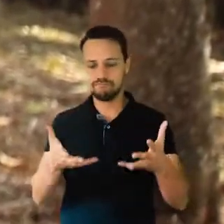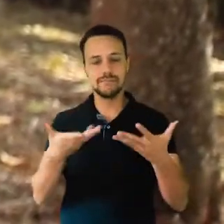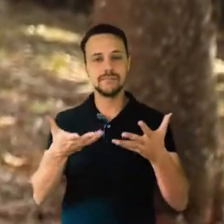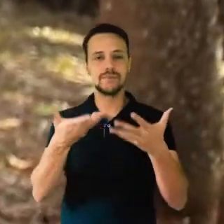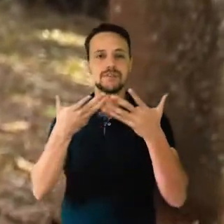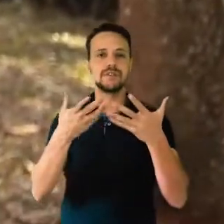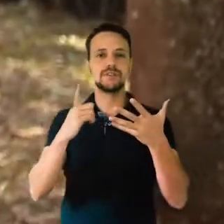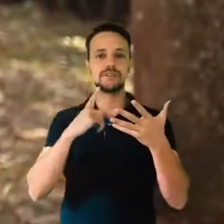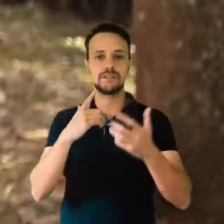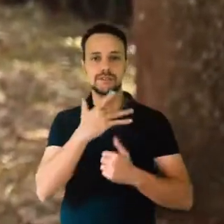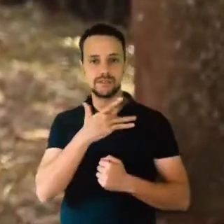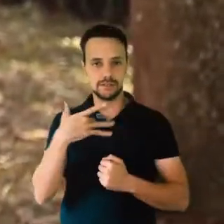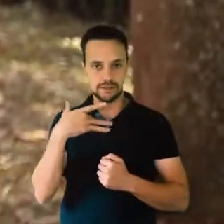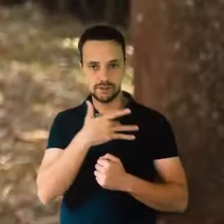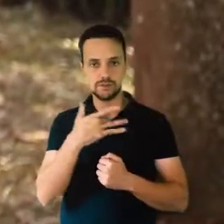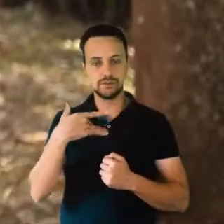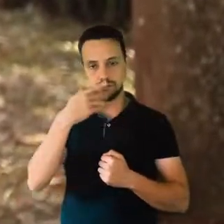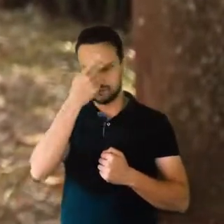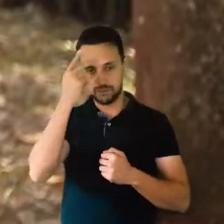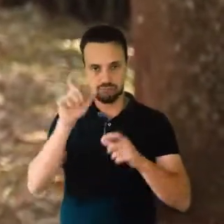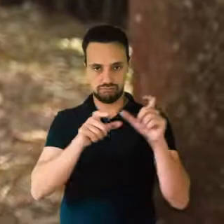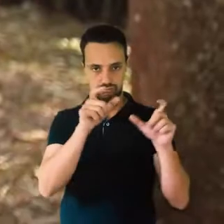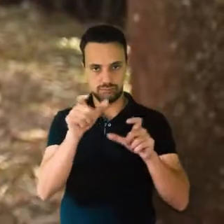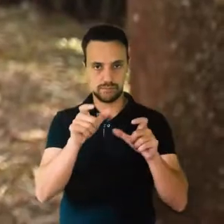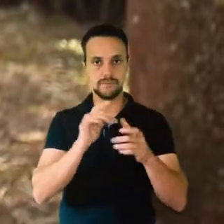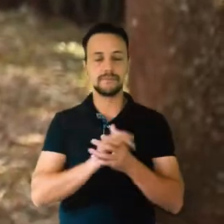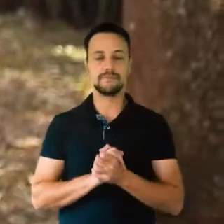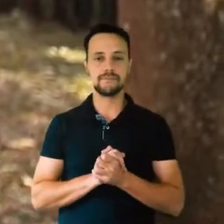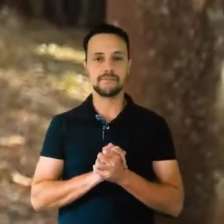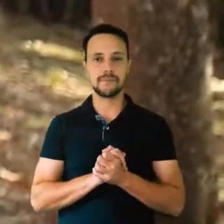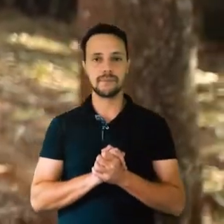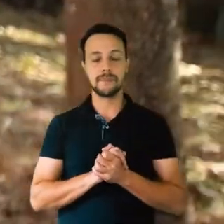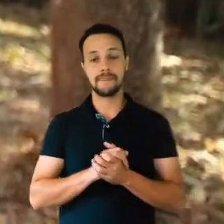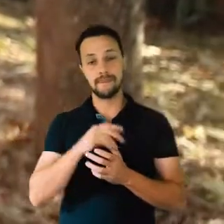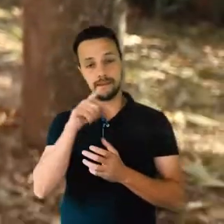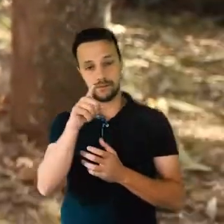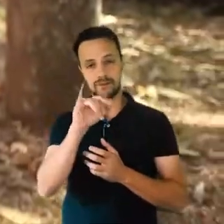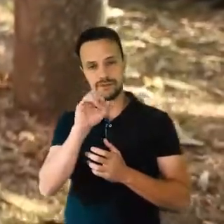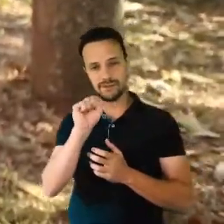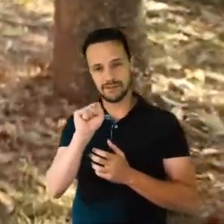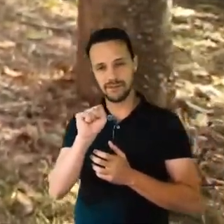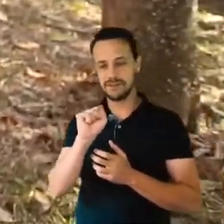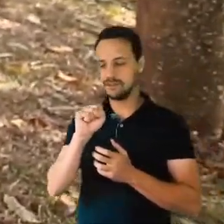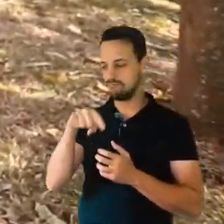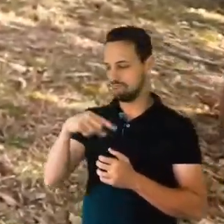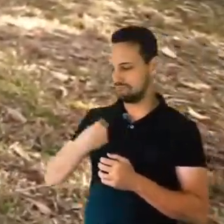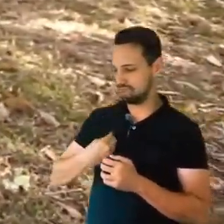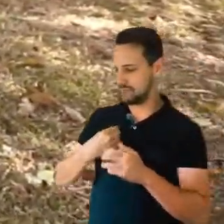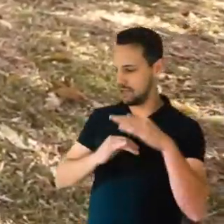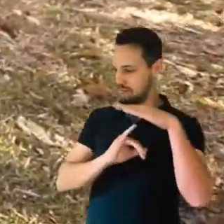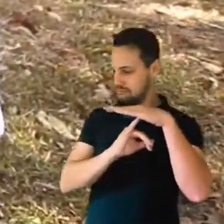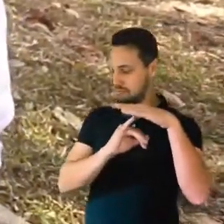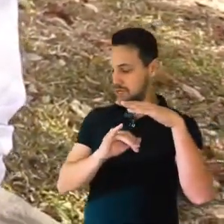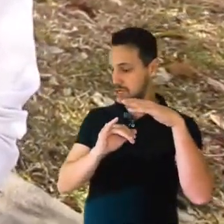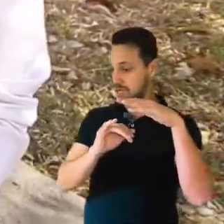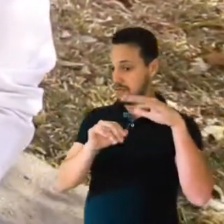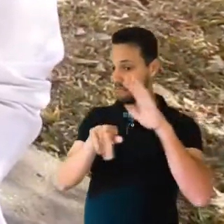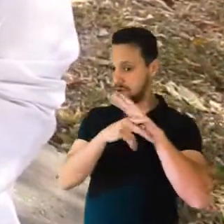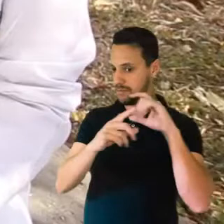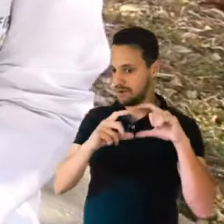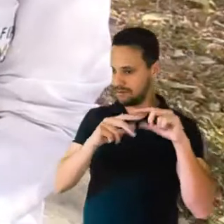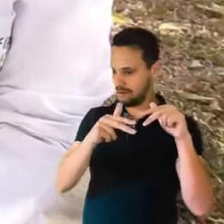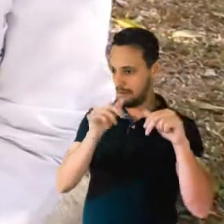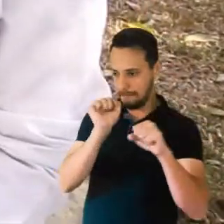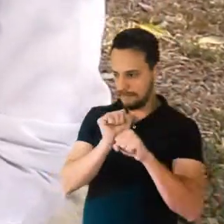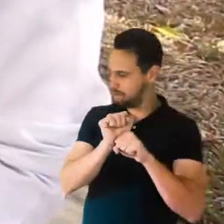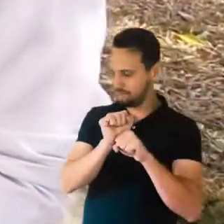isso promove realmente a saúde desses pacientes. O Isis, você que está chegando agora, que está vendo o trabalho da DFIP, você viu que a DFIP não para,